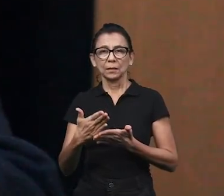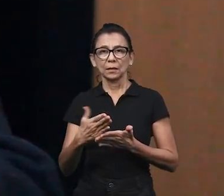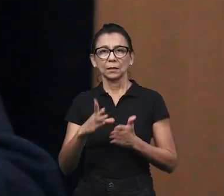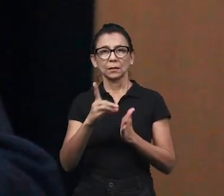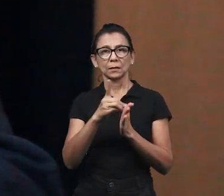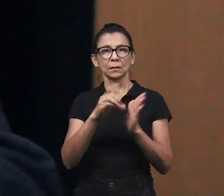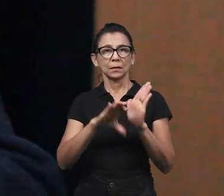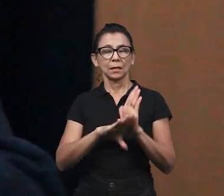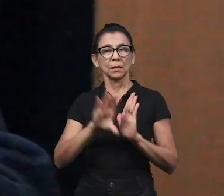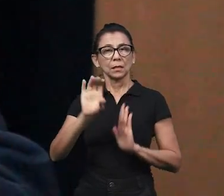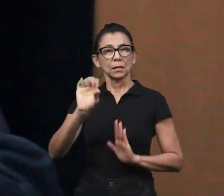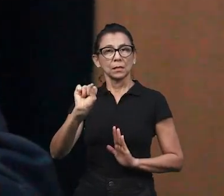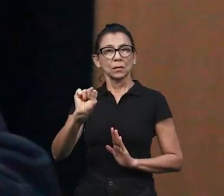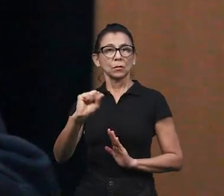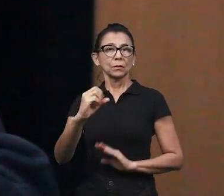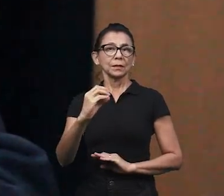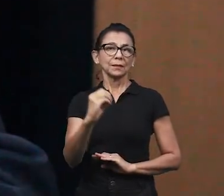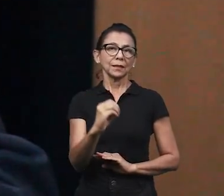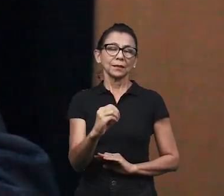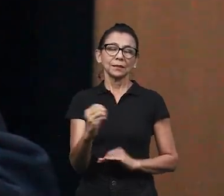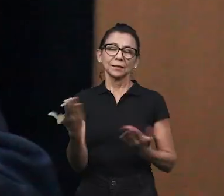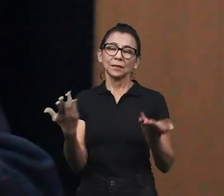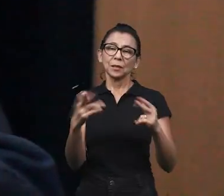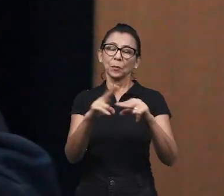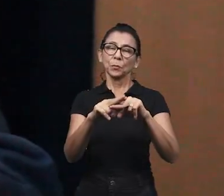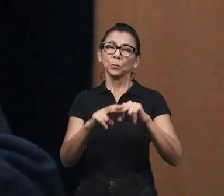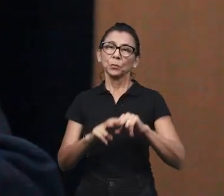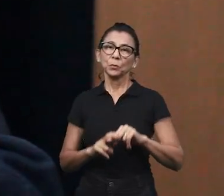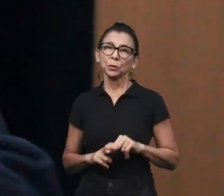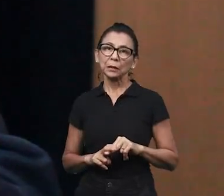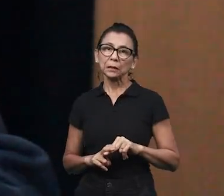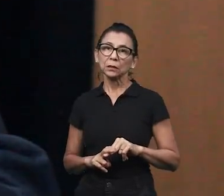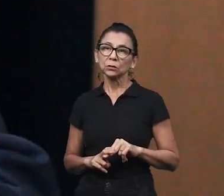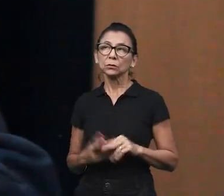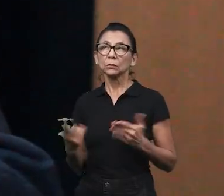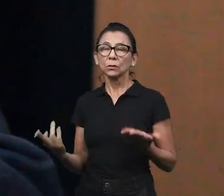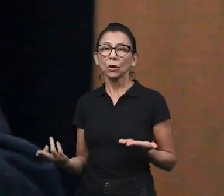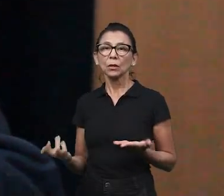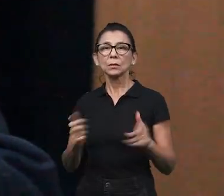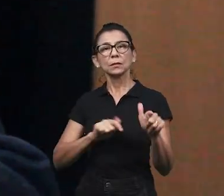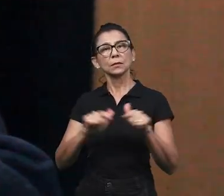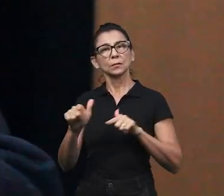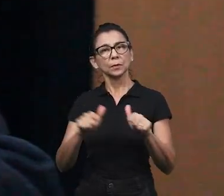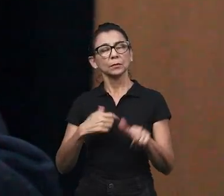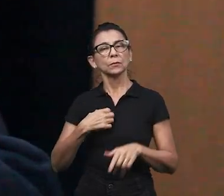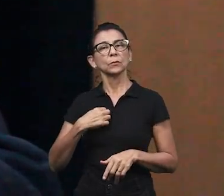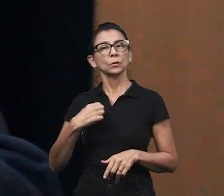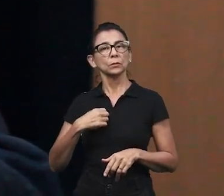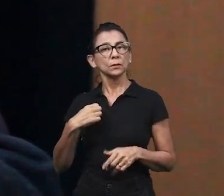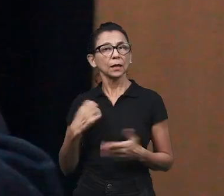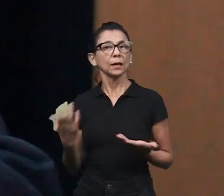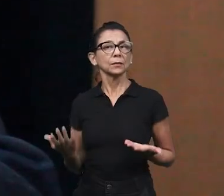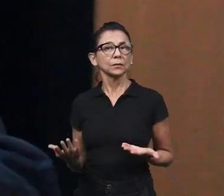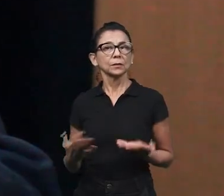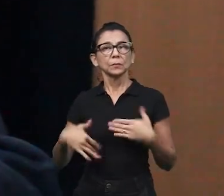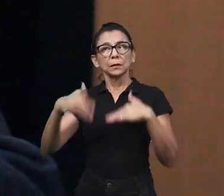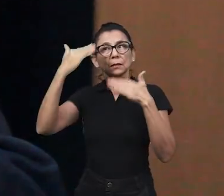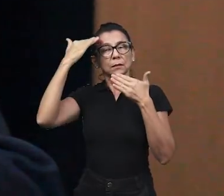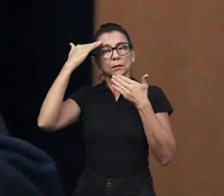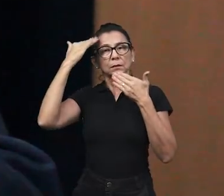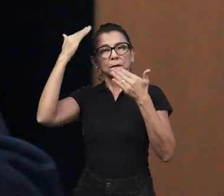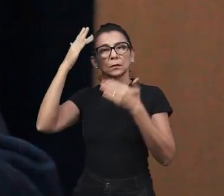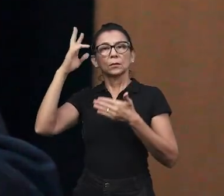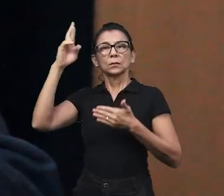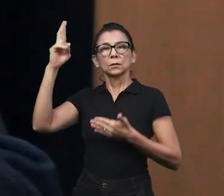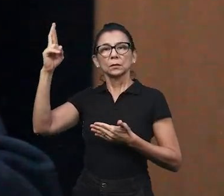por isso. A razão de estarmos aqui é porque nós temos o Senhor que tem sido tudo para nós. E por mais que às